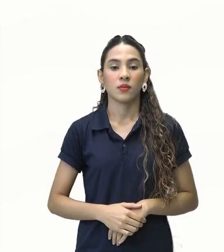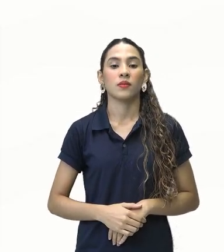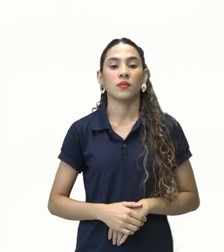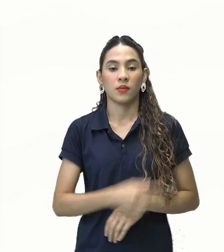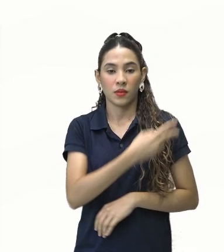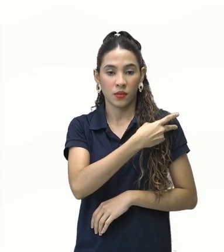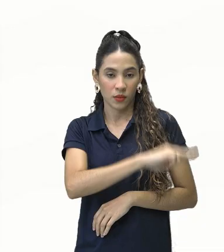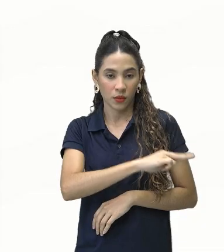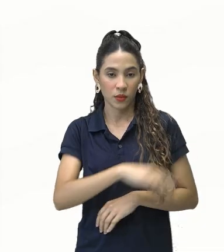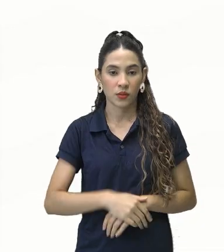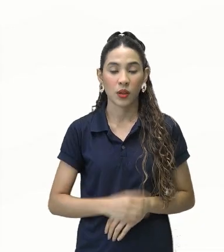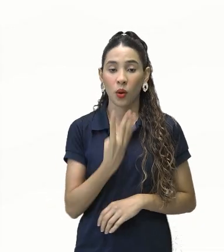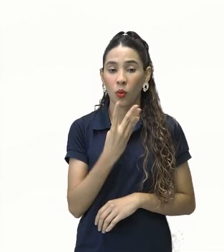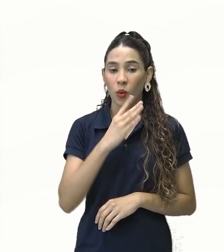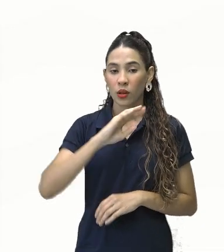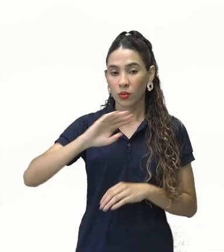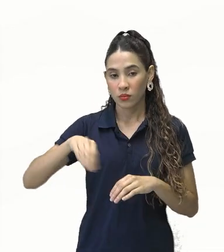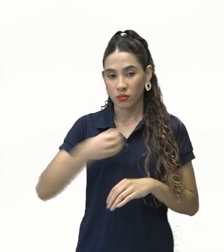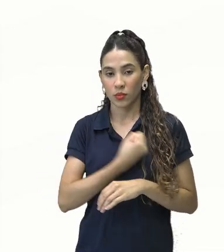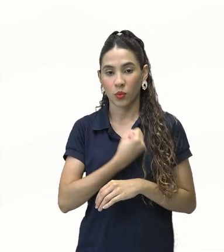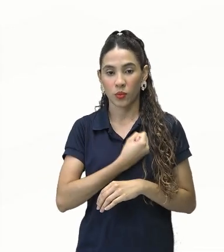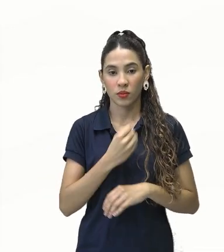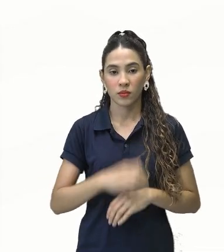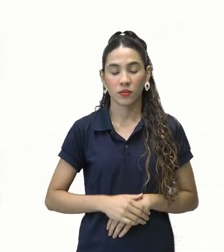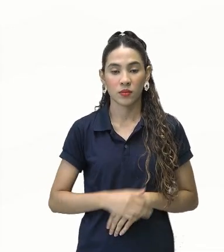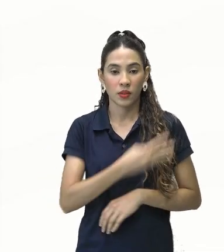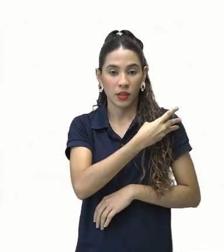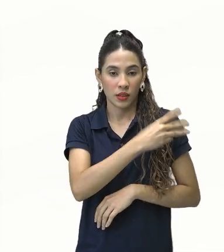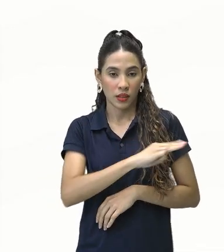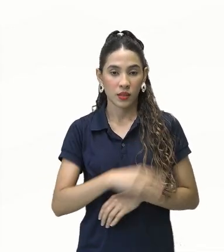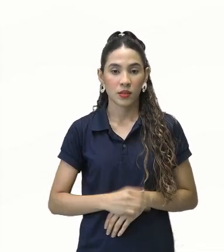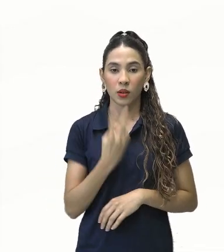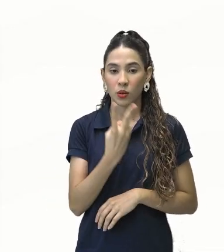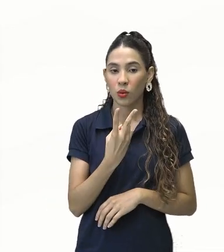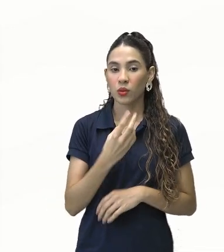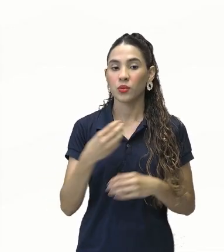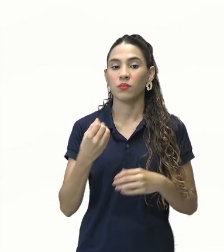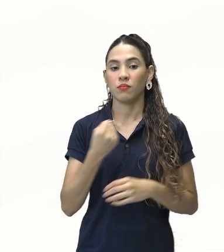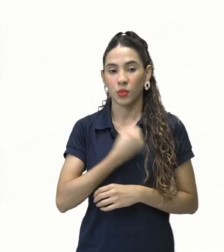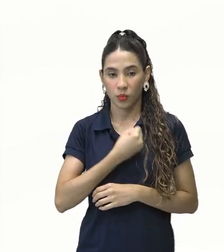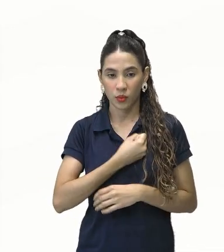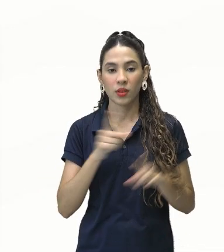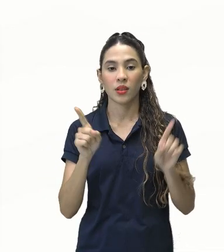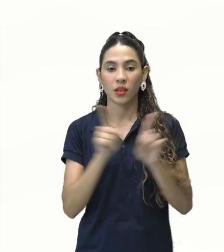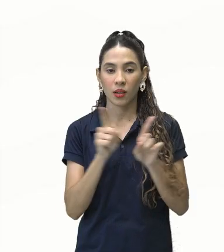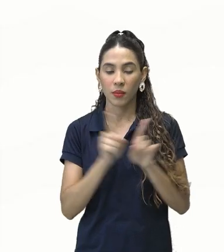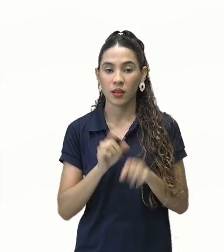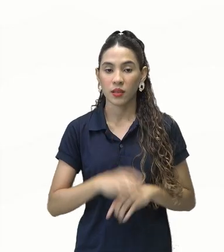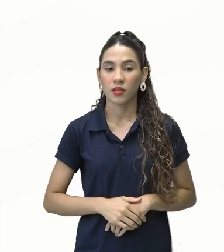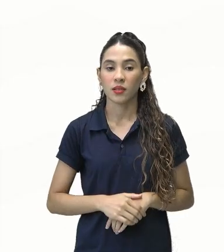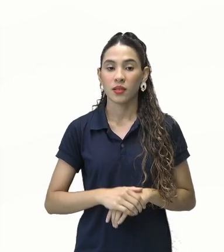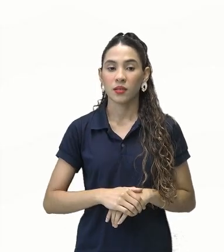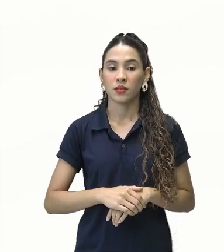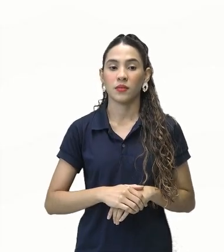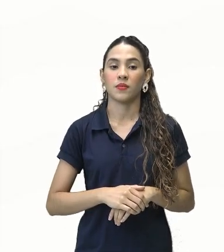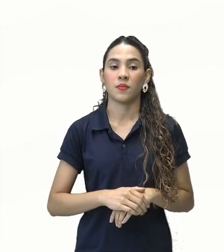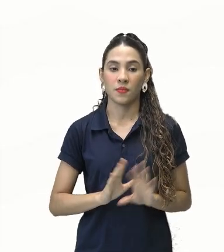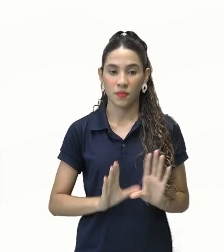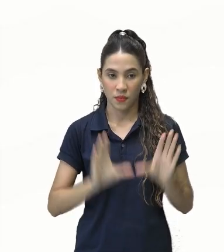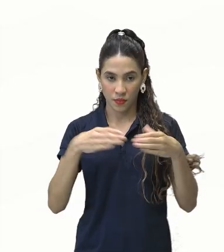2, 4, alguma coisa, e série 3, 2, alguma coisa. E categoria